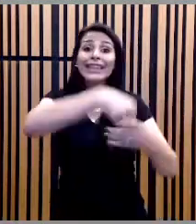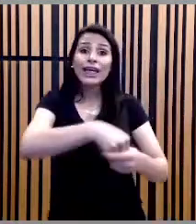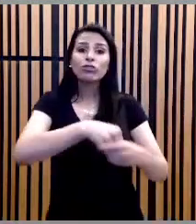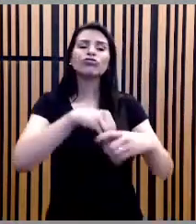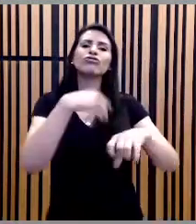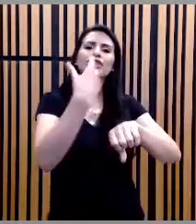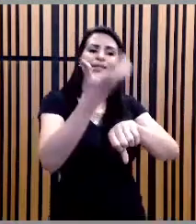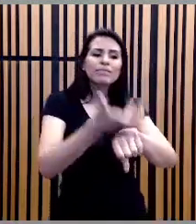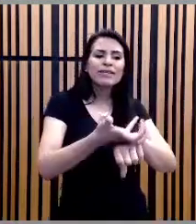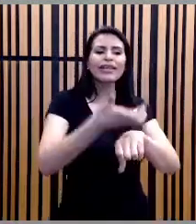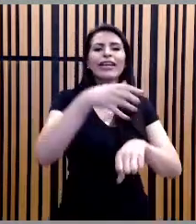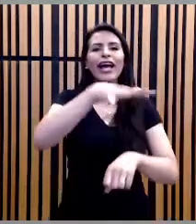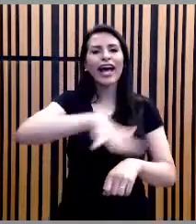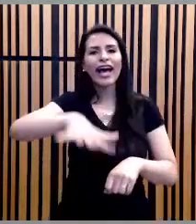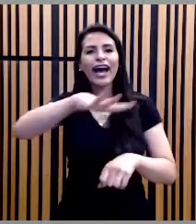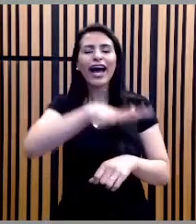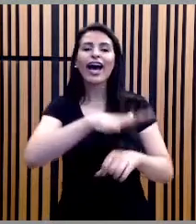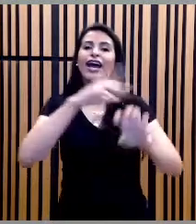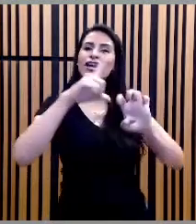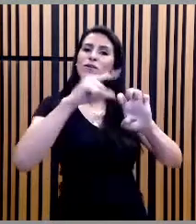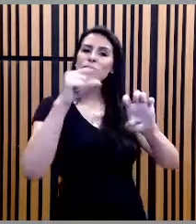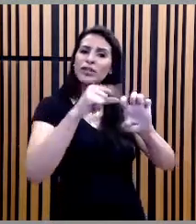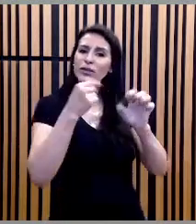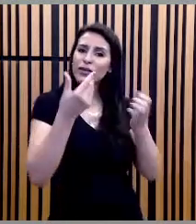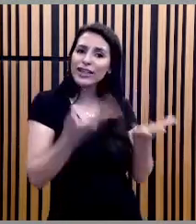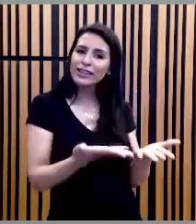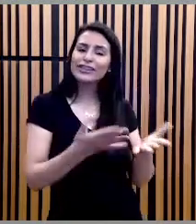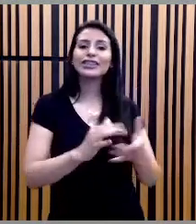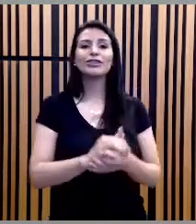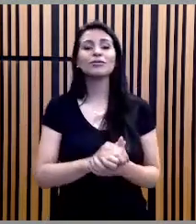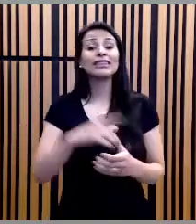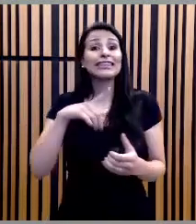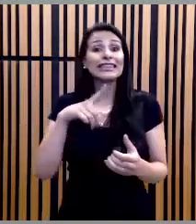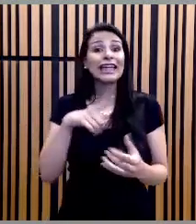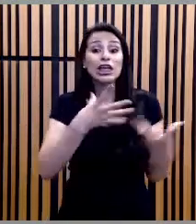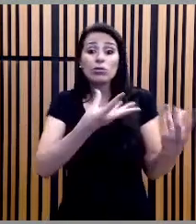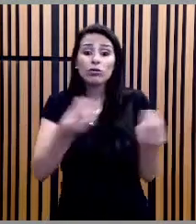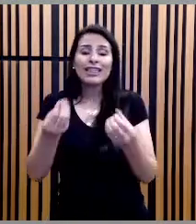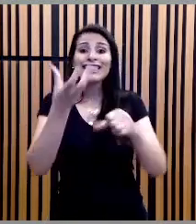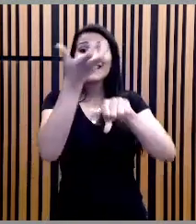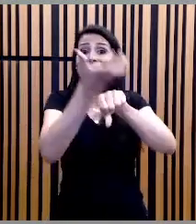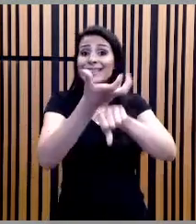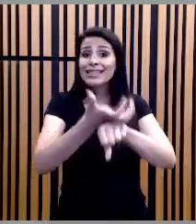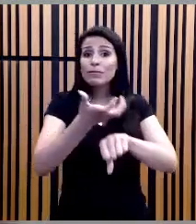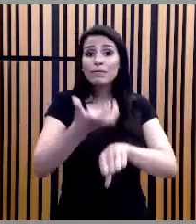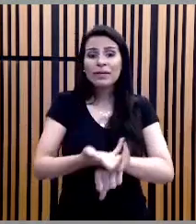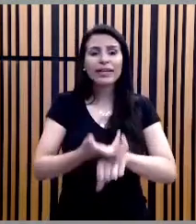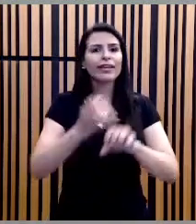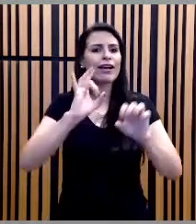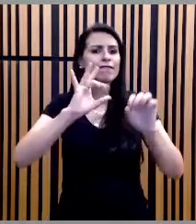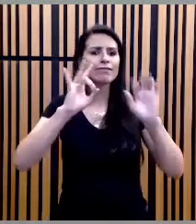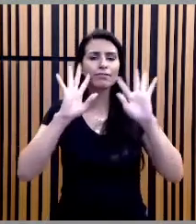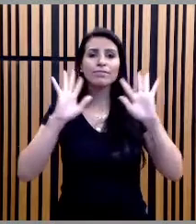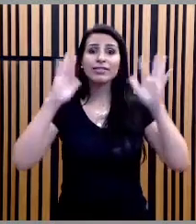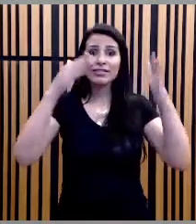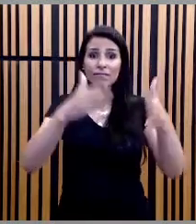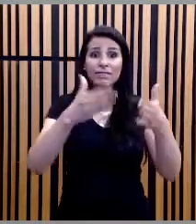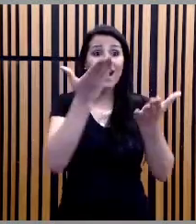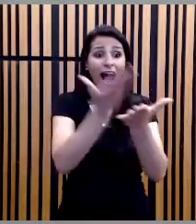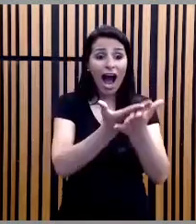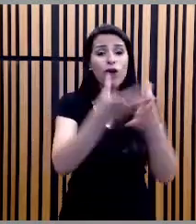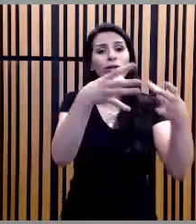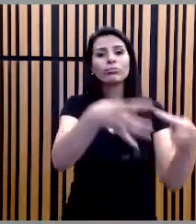de empreendedorismo. Tem muitas cadeiras aí específicas que as aulas acontecem dentro do